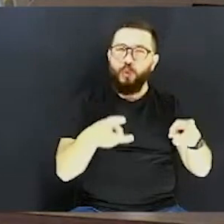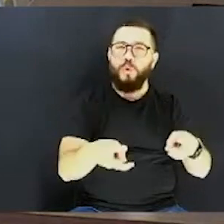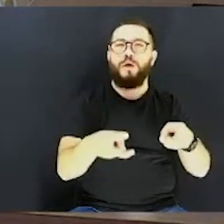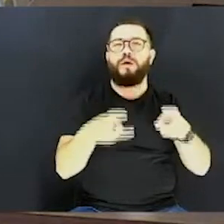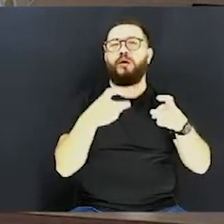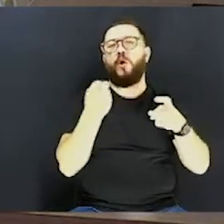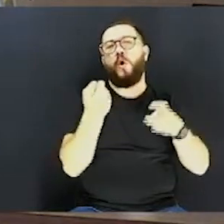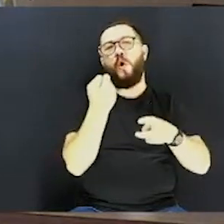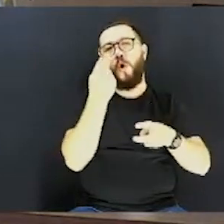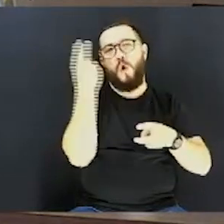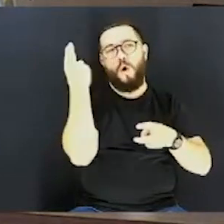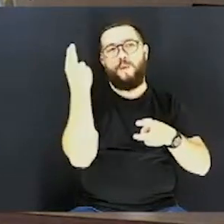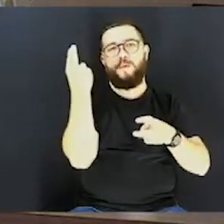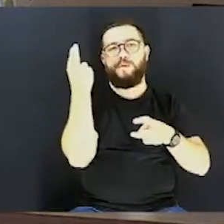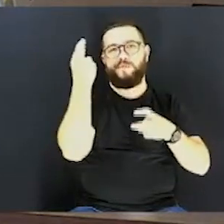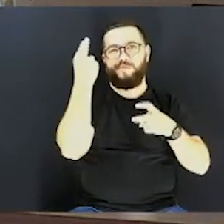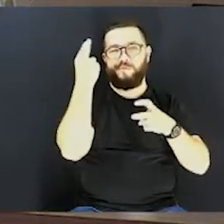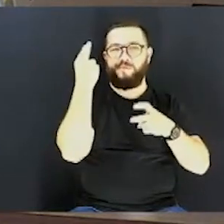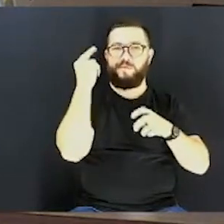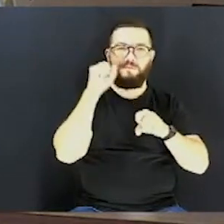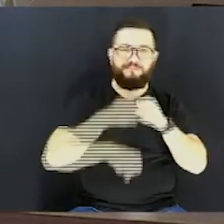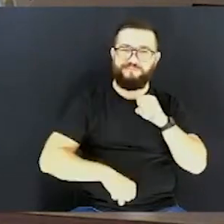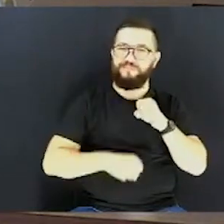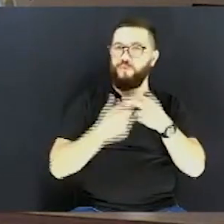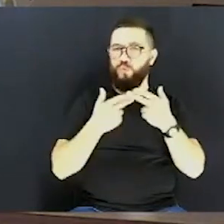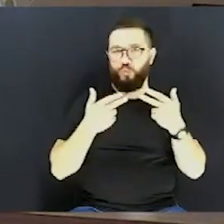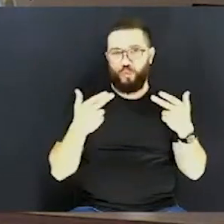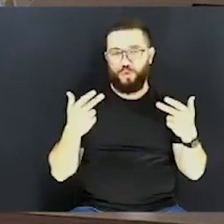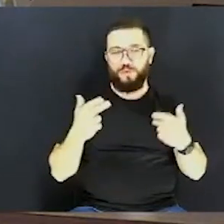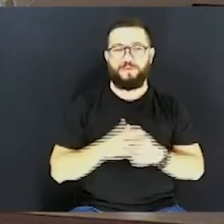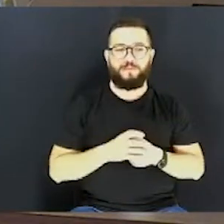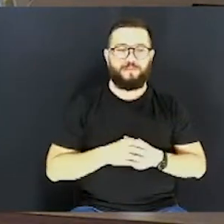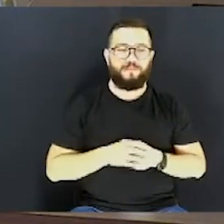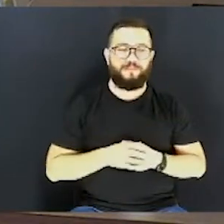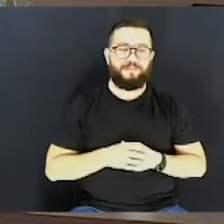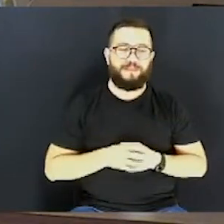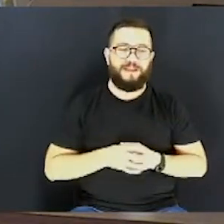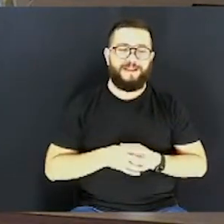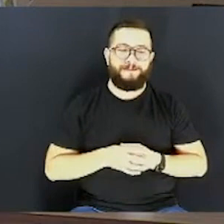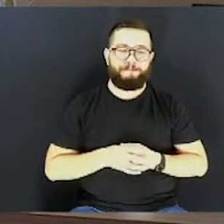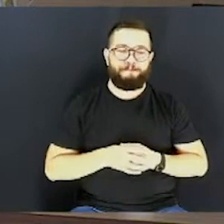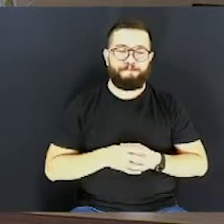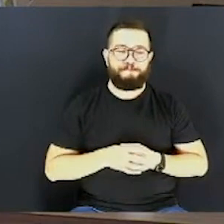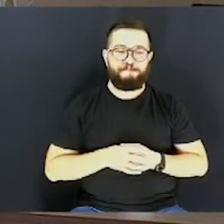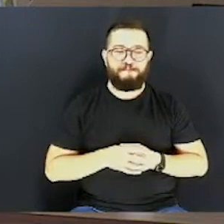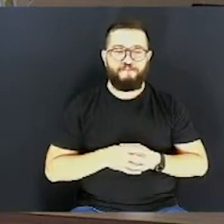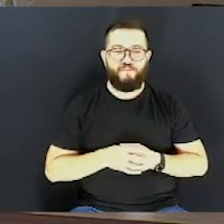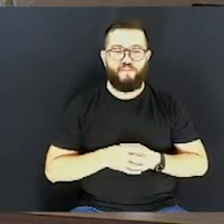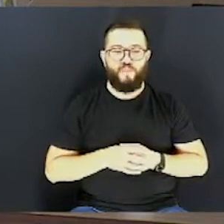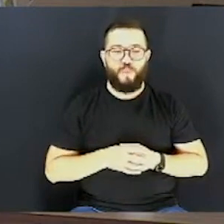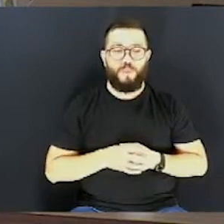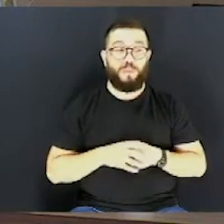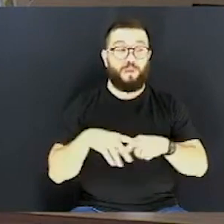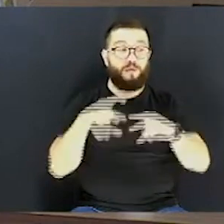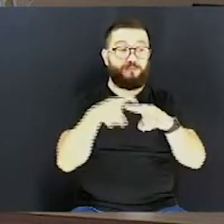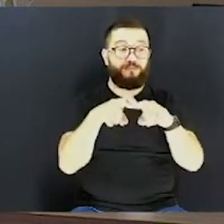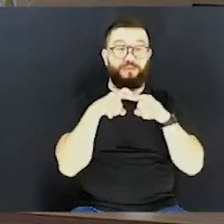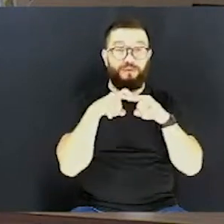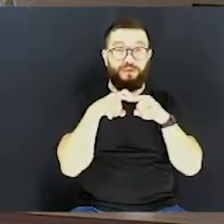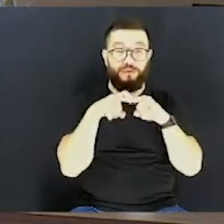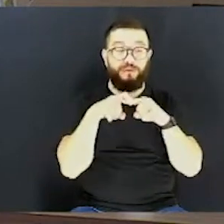os órgãos públicos responsáveis pela defesa dos direitos da criança e do adolescente. Então, focando aí nas crianças com